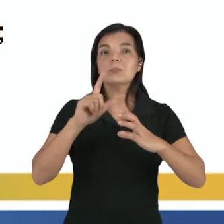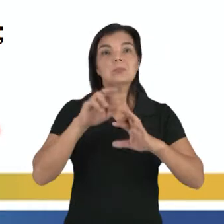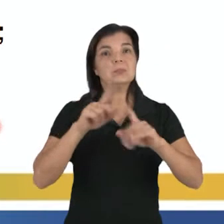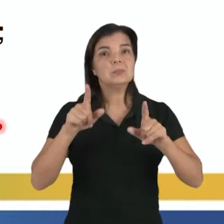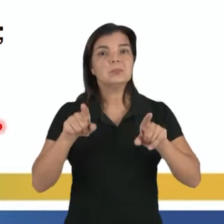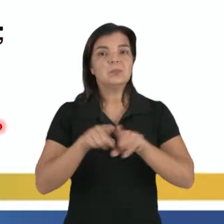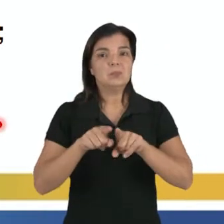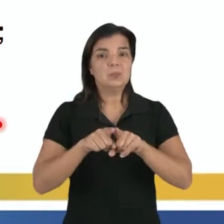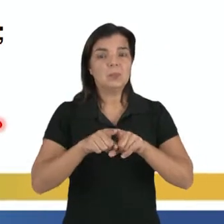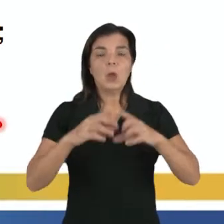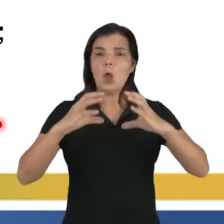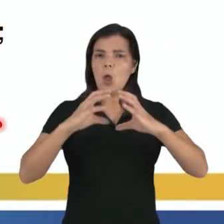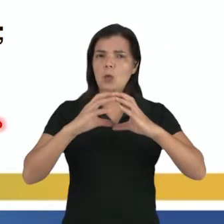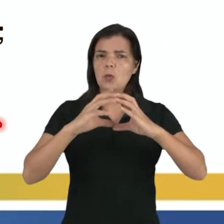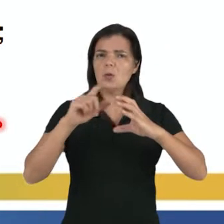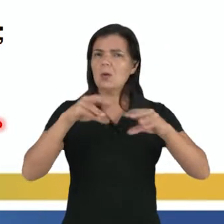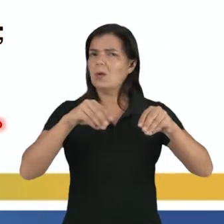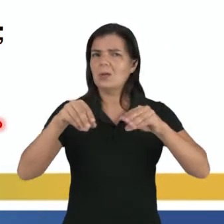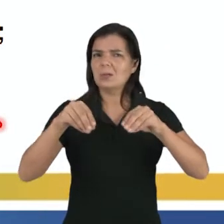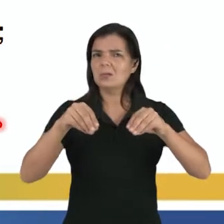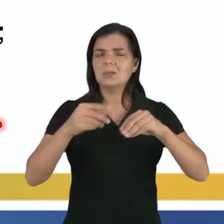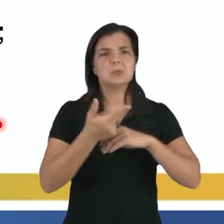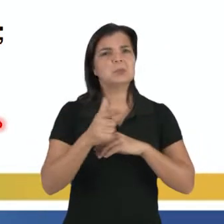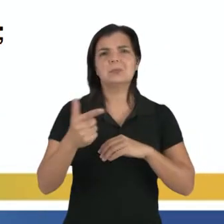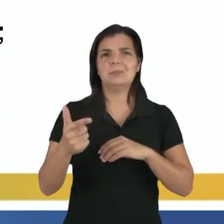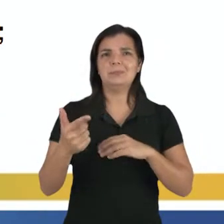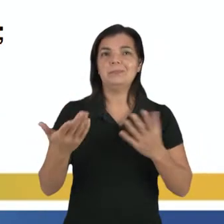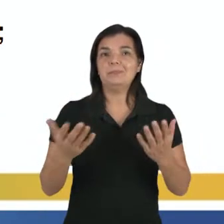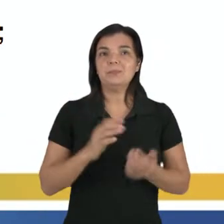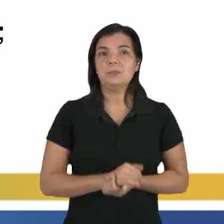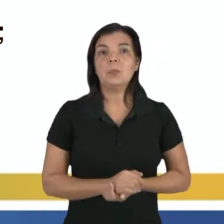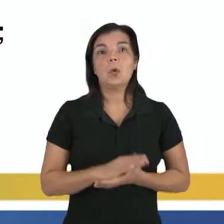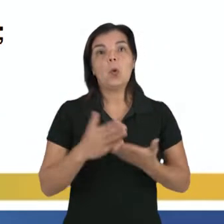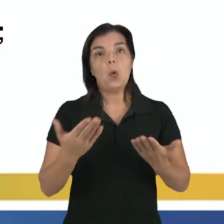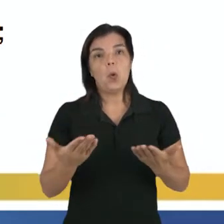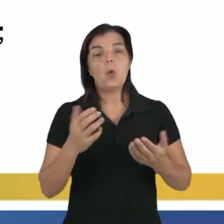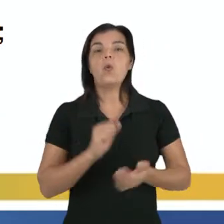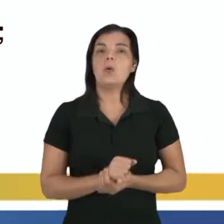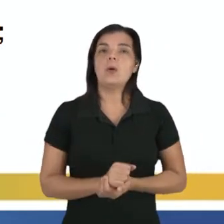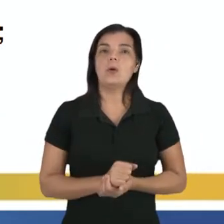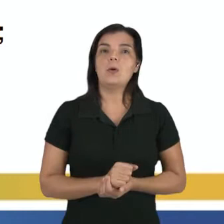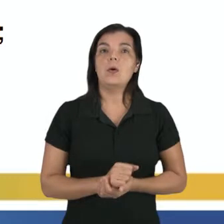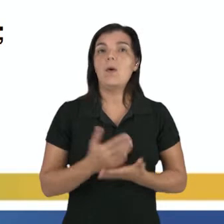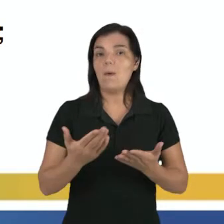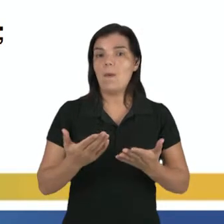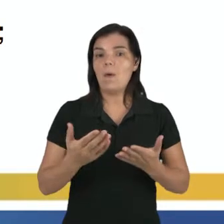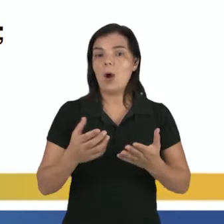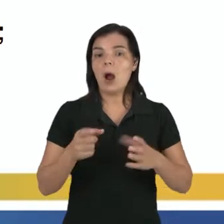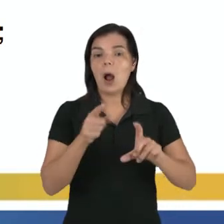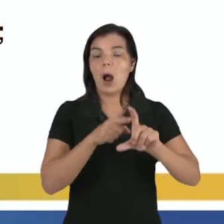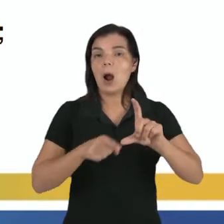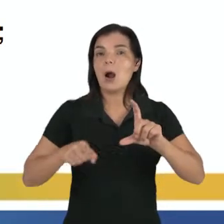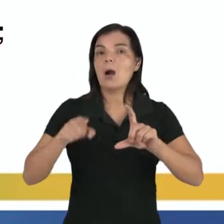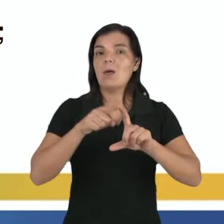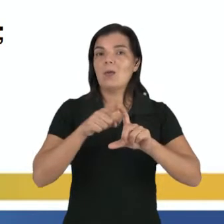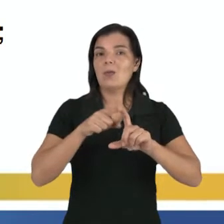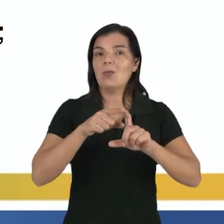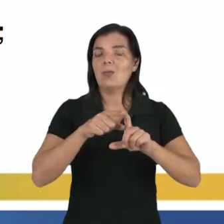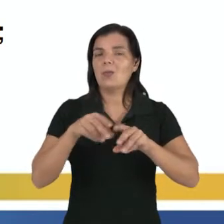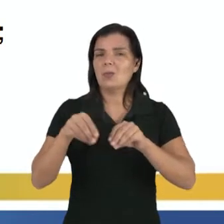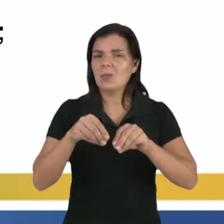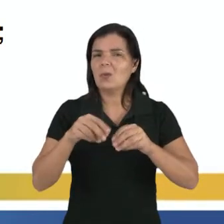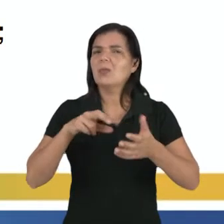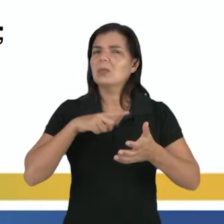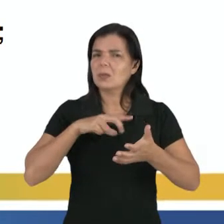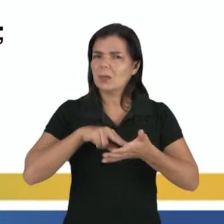assim, redonda é a Terra, não teria lógica, certo? Ou é a redonda Terra. Tem lógica nisso?